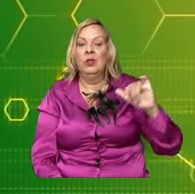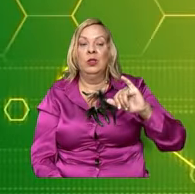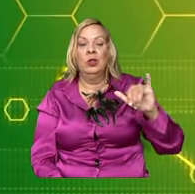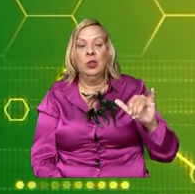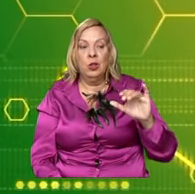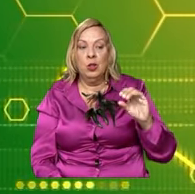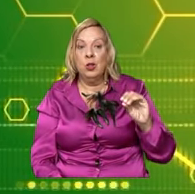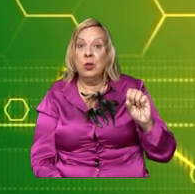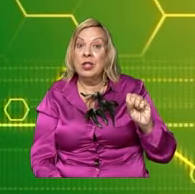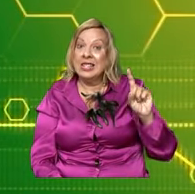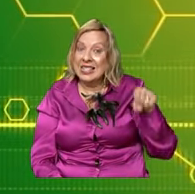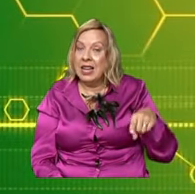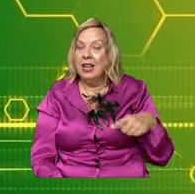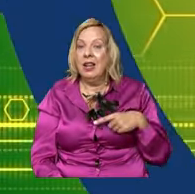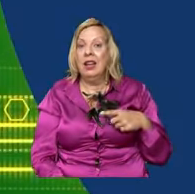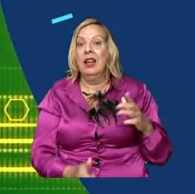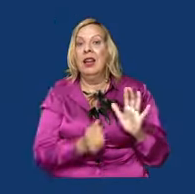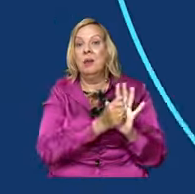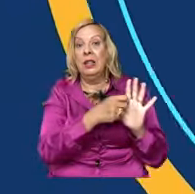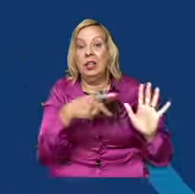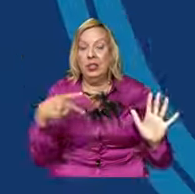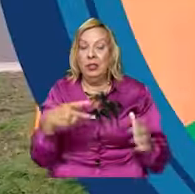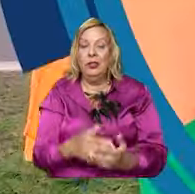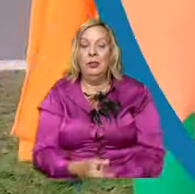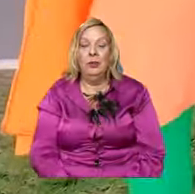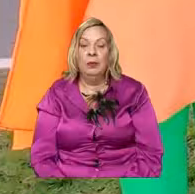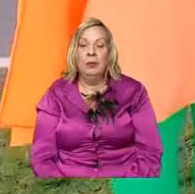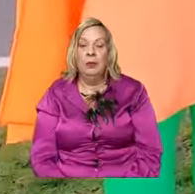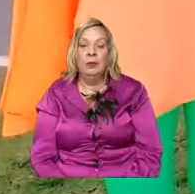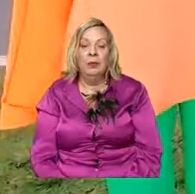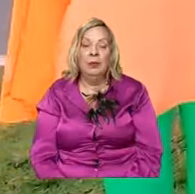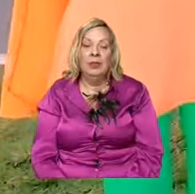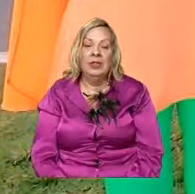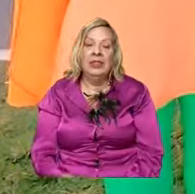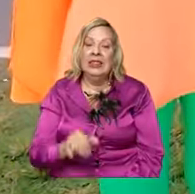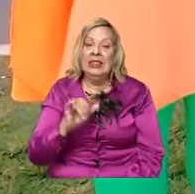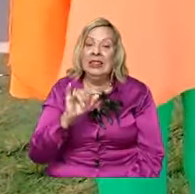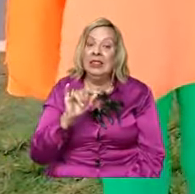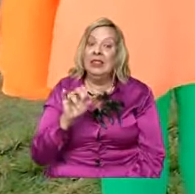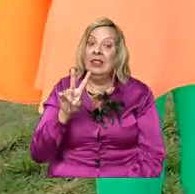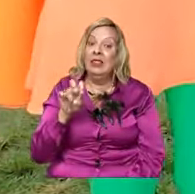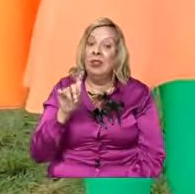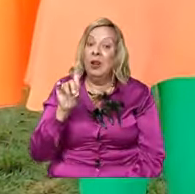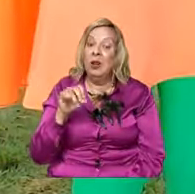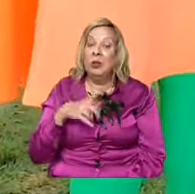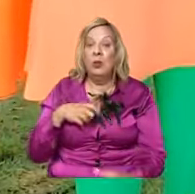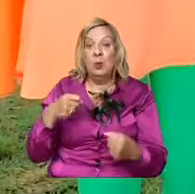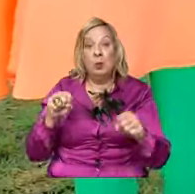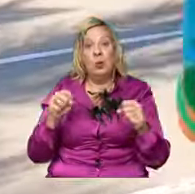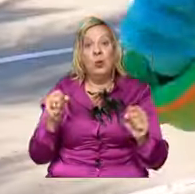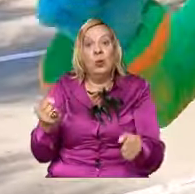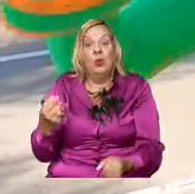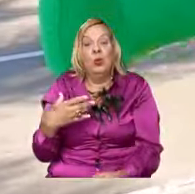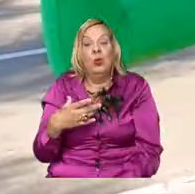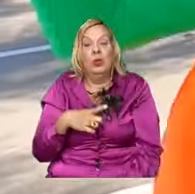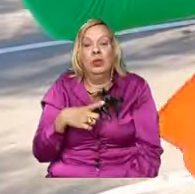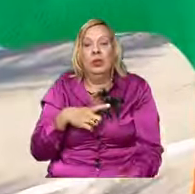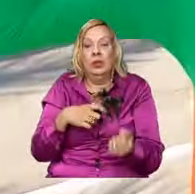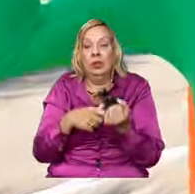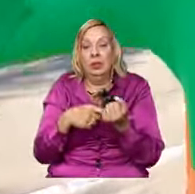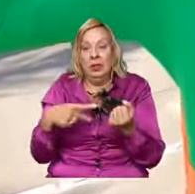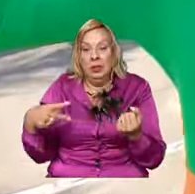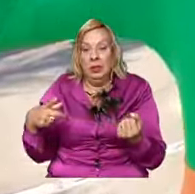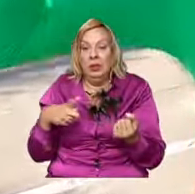eles garantiram pelo aplicativo. O Ivaldo levou a Honda Start 0 km. E o Caju